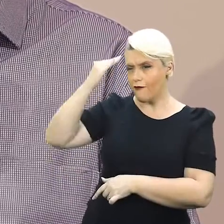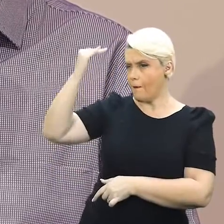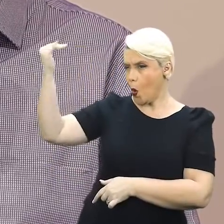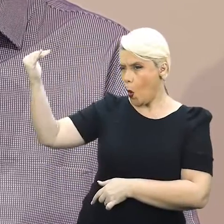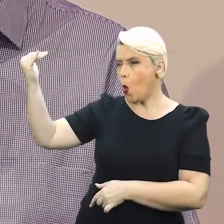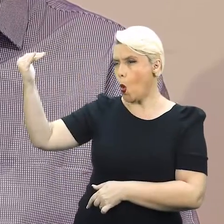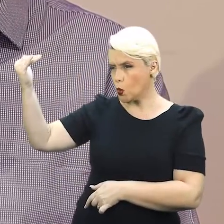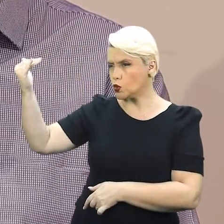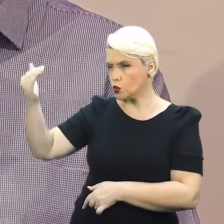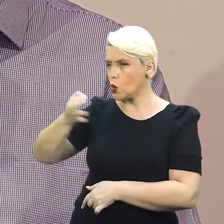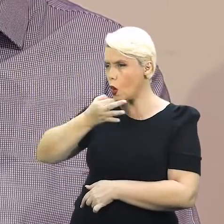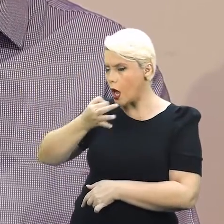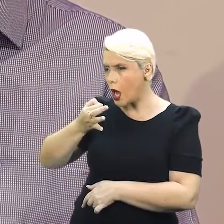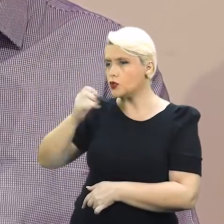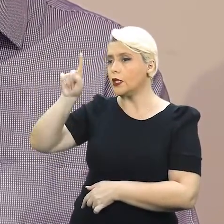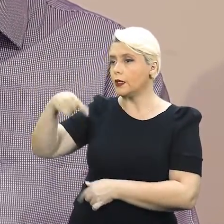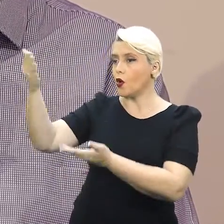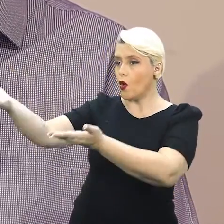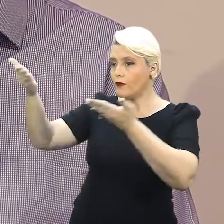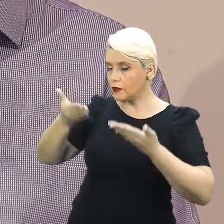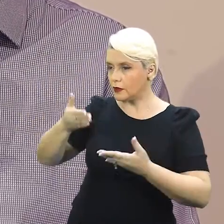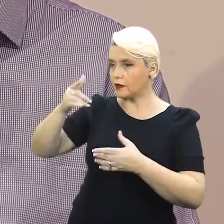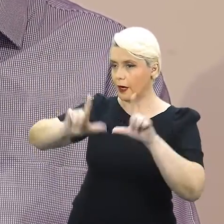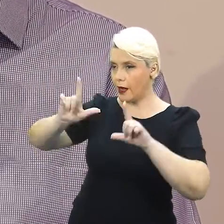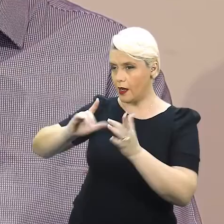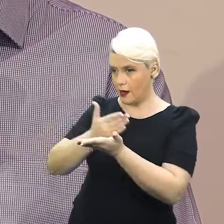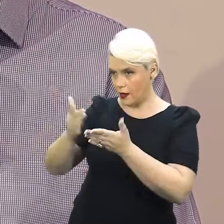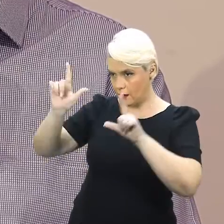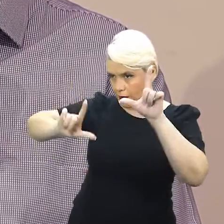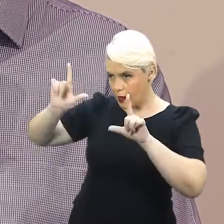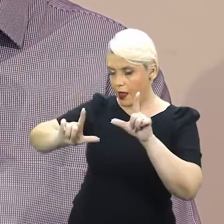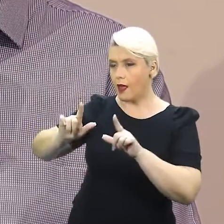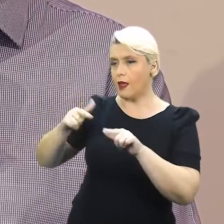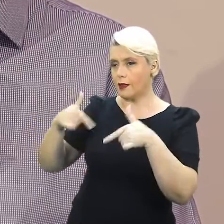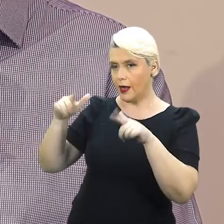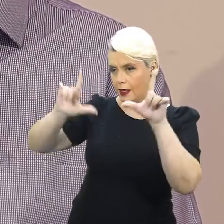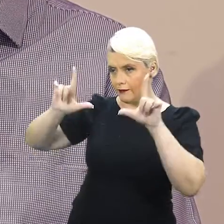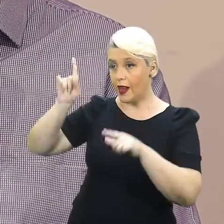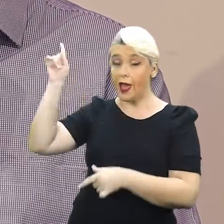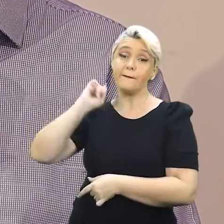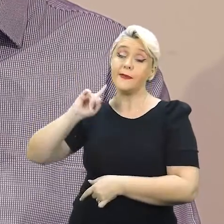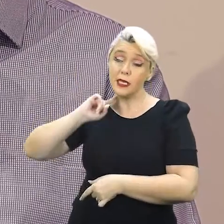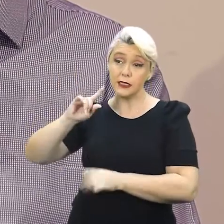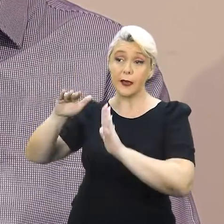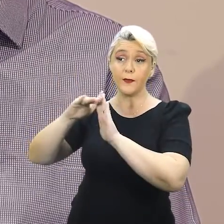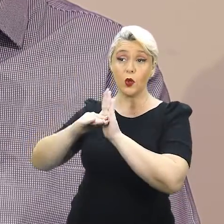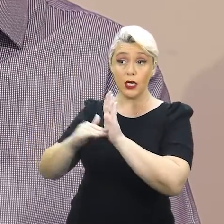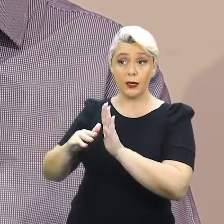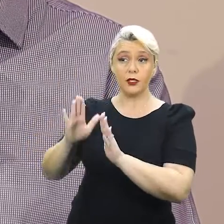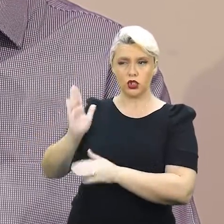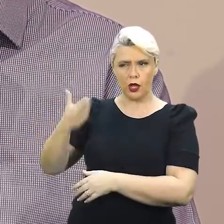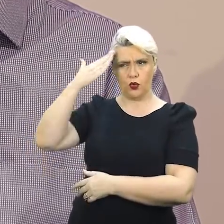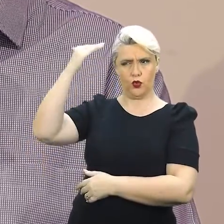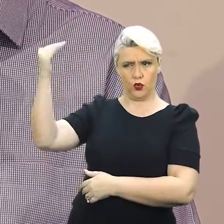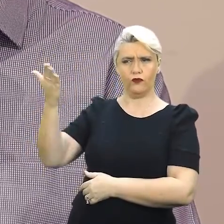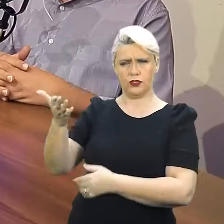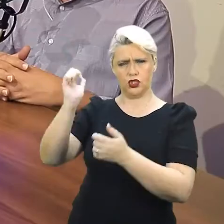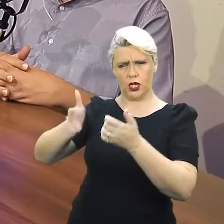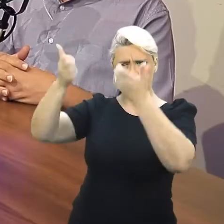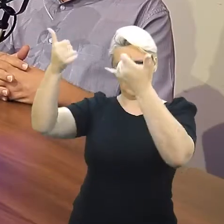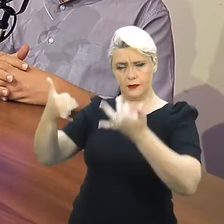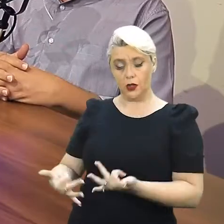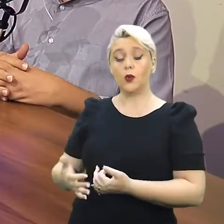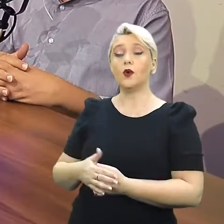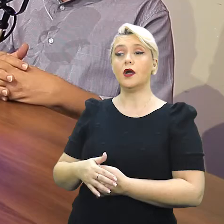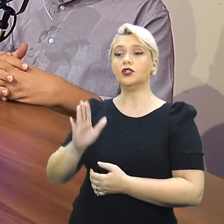rádio, então foi chamado para trabalhar na televisão, lá em Minas Gerais, nesse programa histórico que você acabou de nos